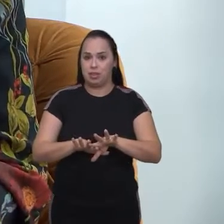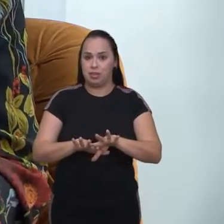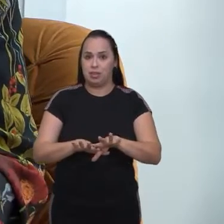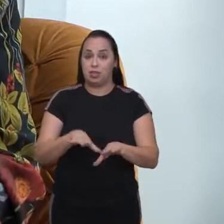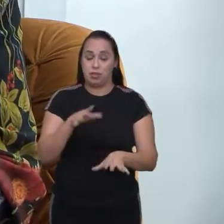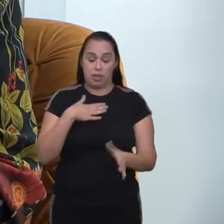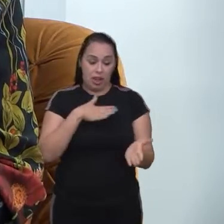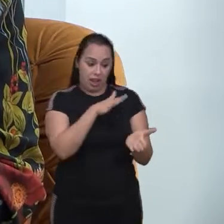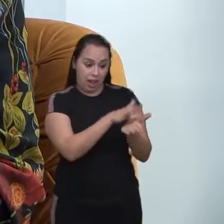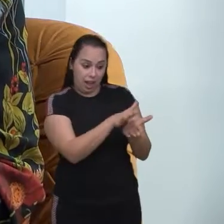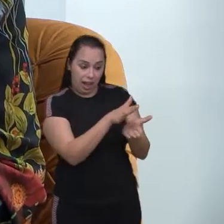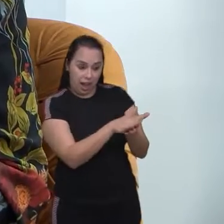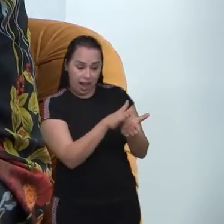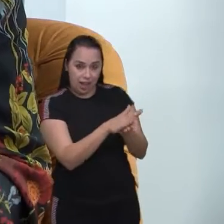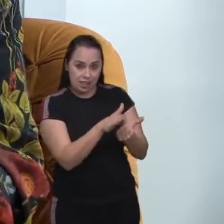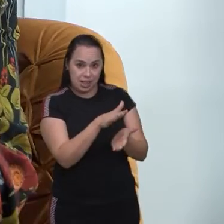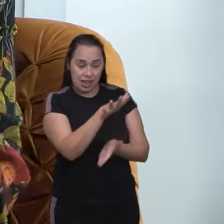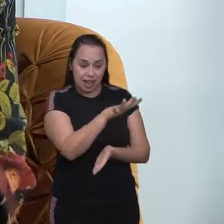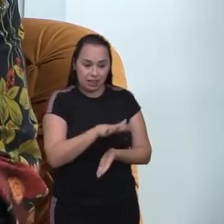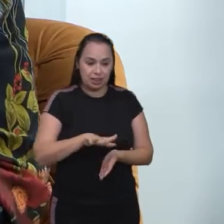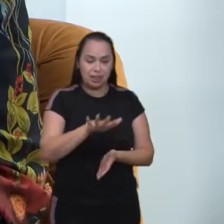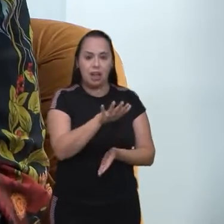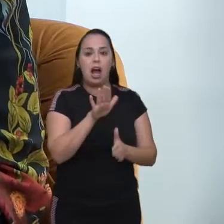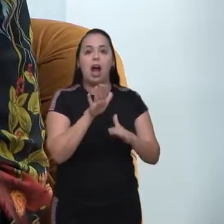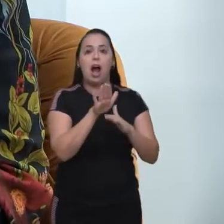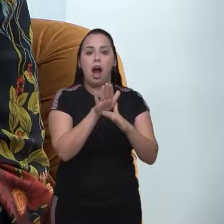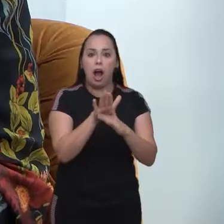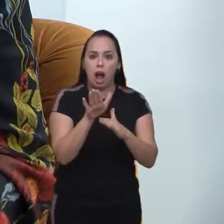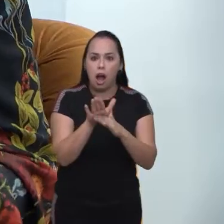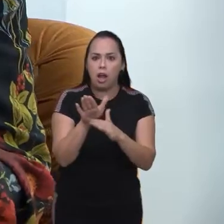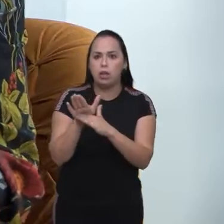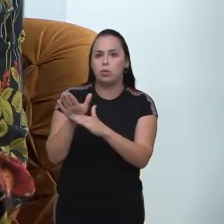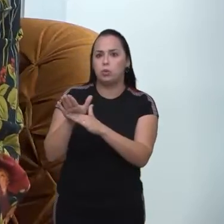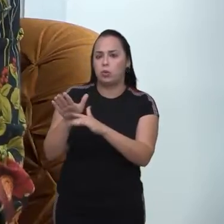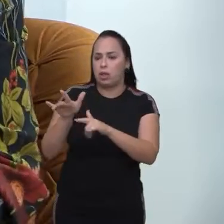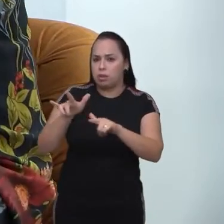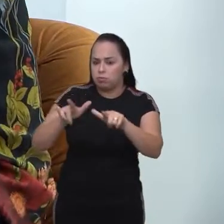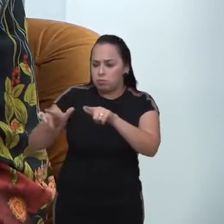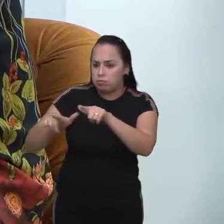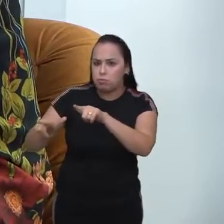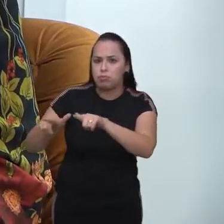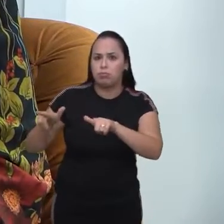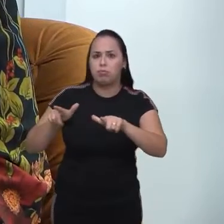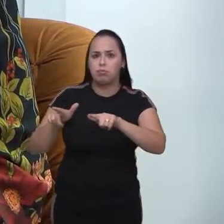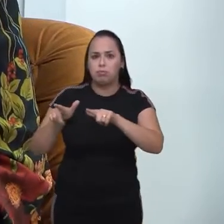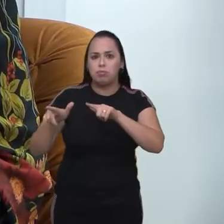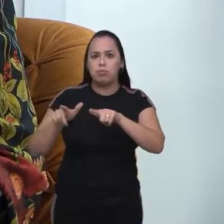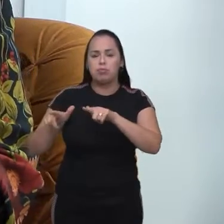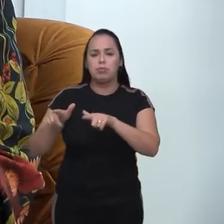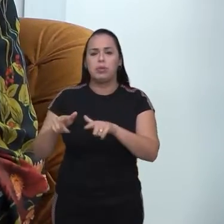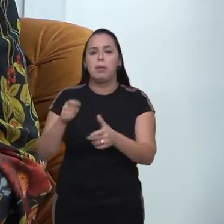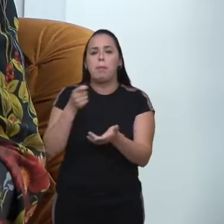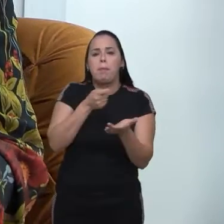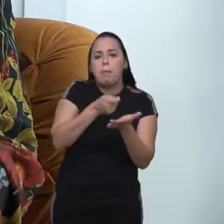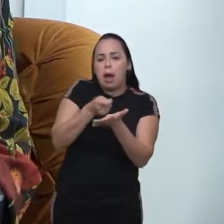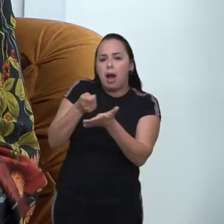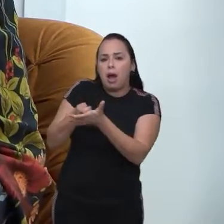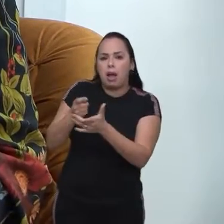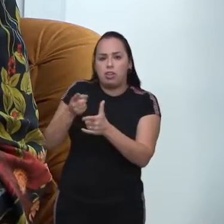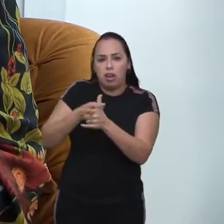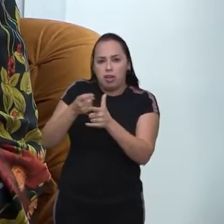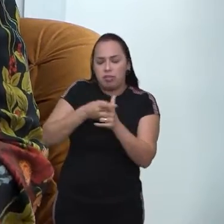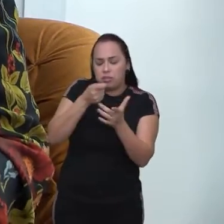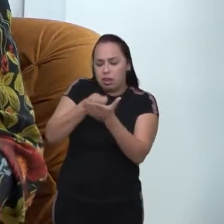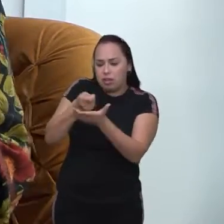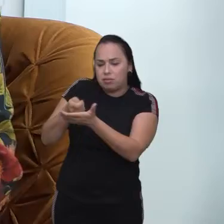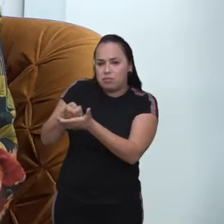que tem que girar. Então, a partir do momento que você está gastando na economia local, isso ajuda na manutenção dos empregos. Então, de uma certa forma, na manutenção